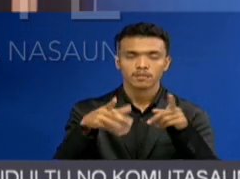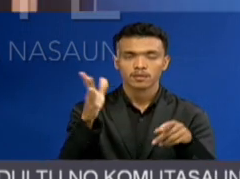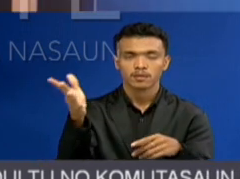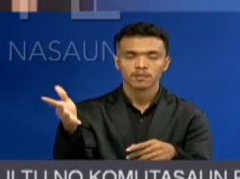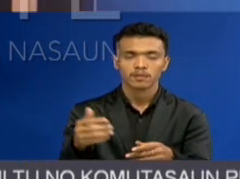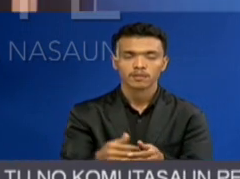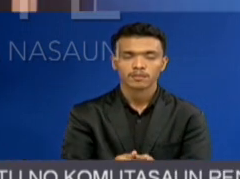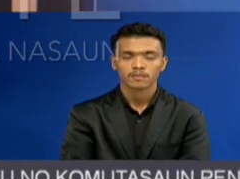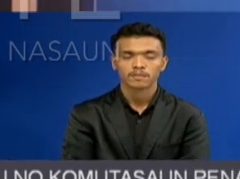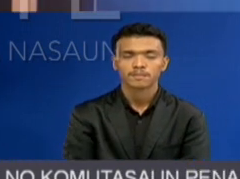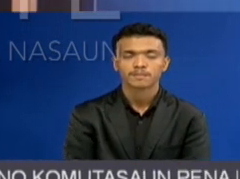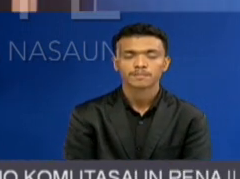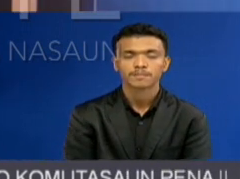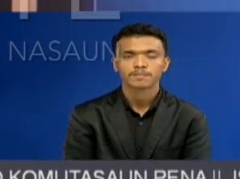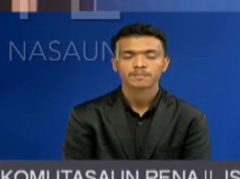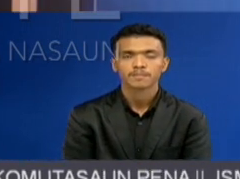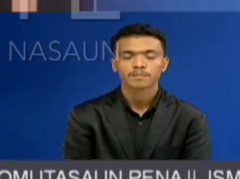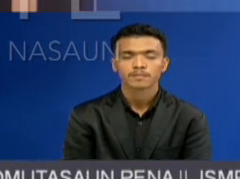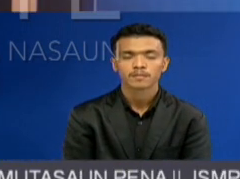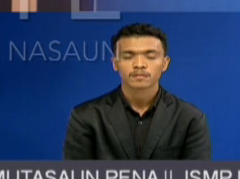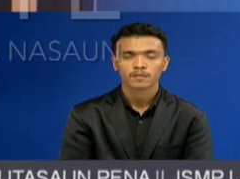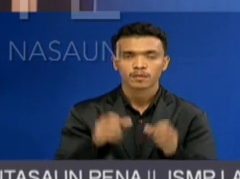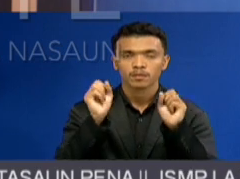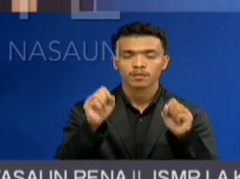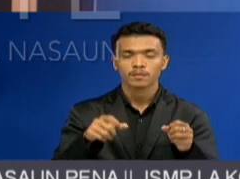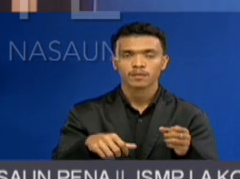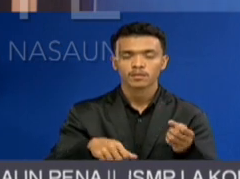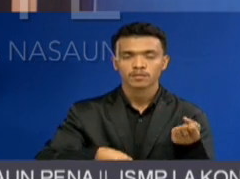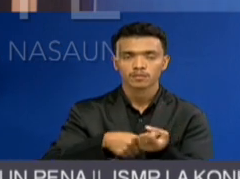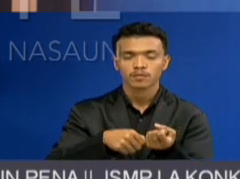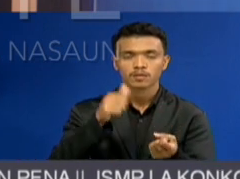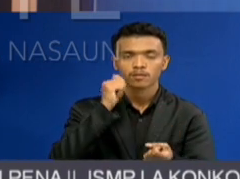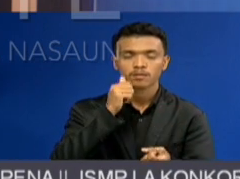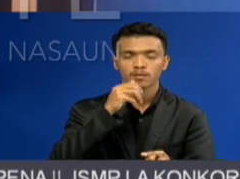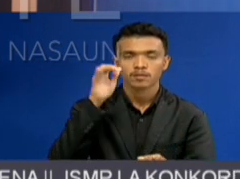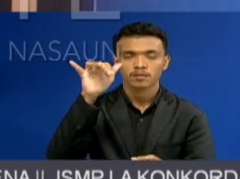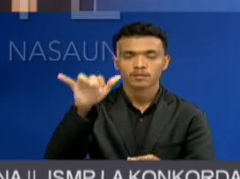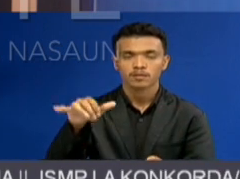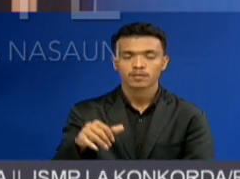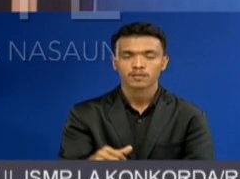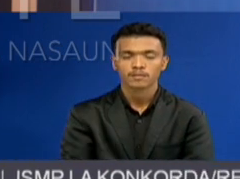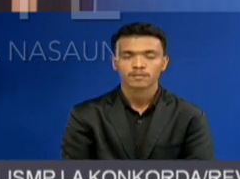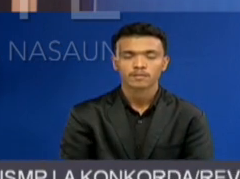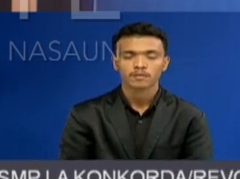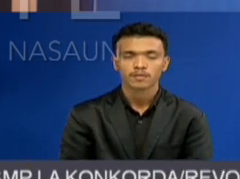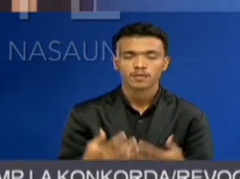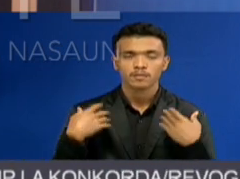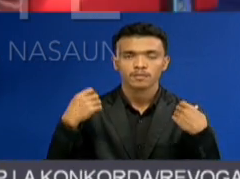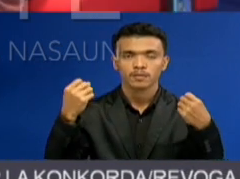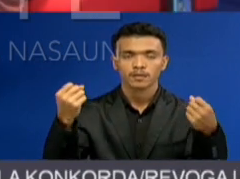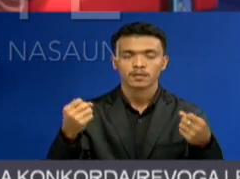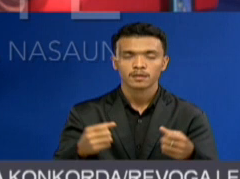tabot sira foto iha período sira anterior ho de bele motivo feito sira iha período da mai ne ba futuro atu nune sira bele brani lutan.